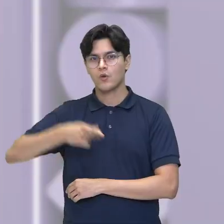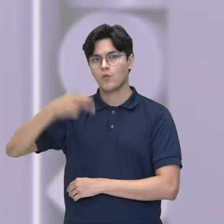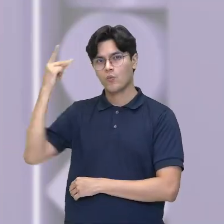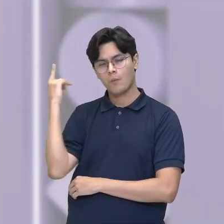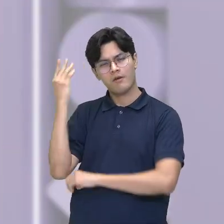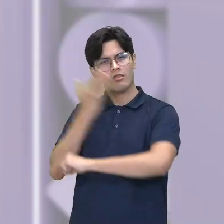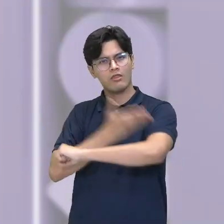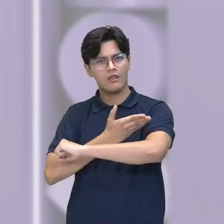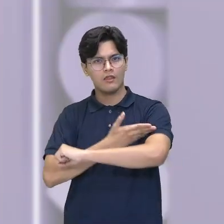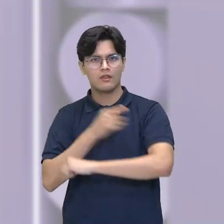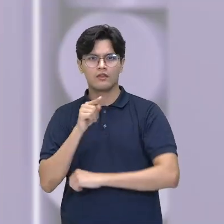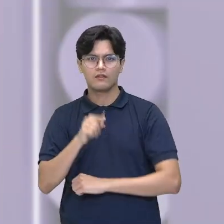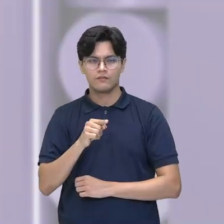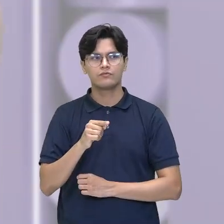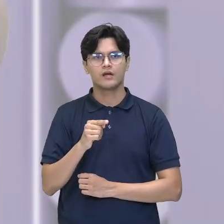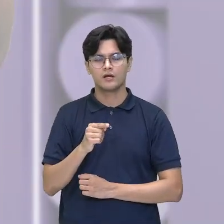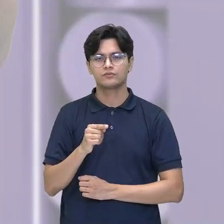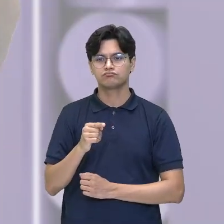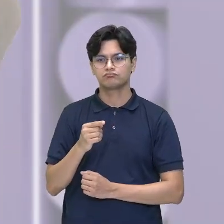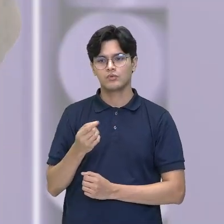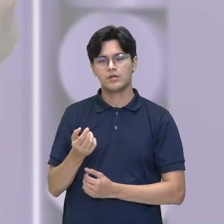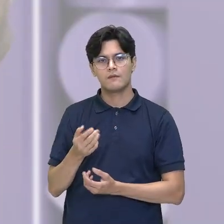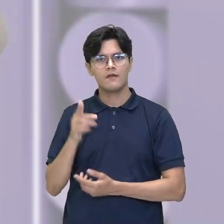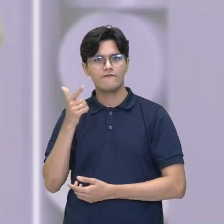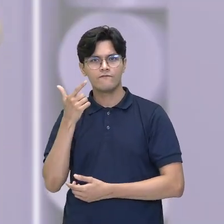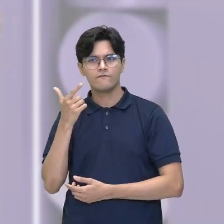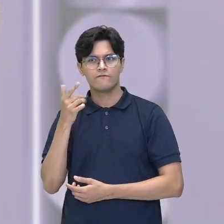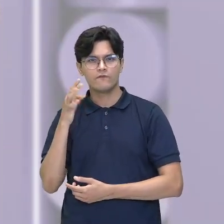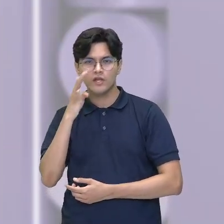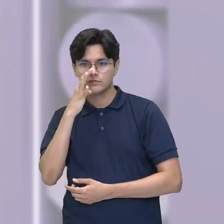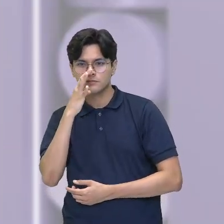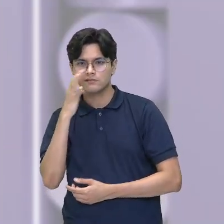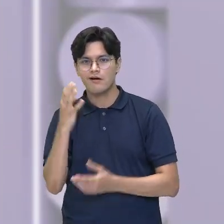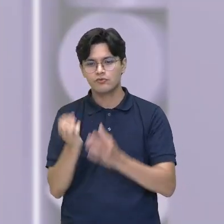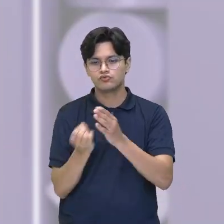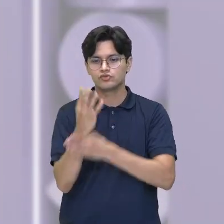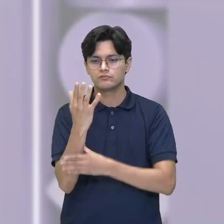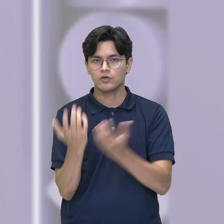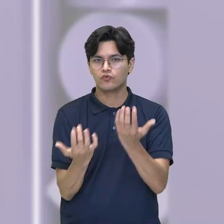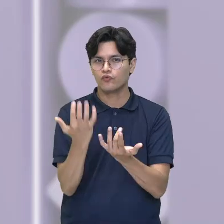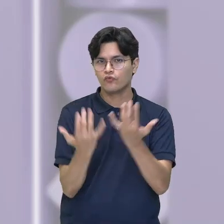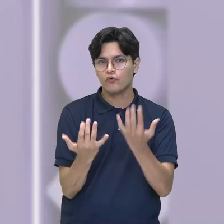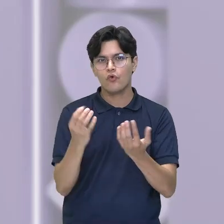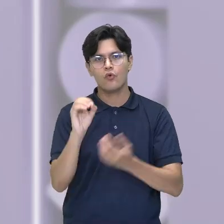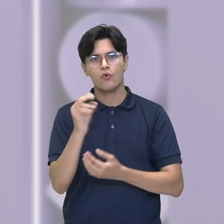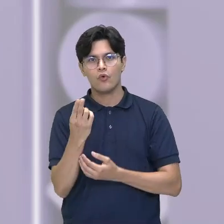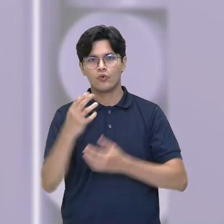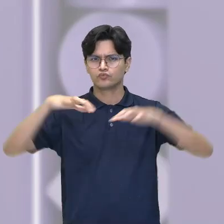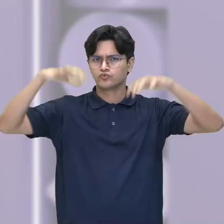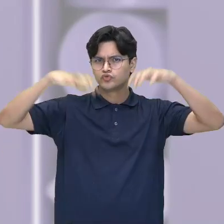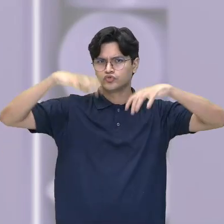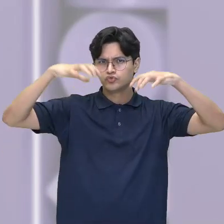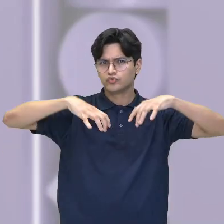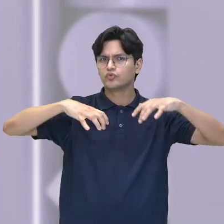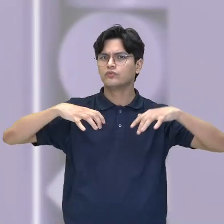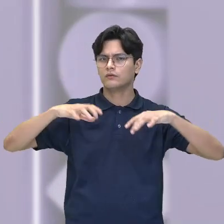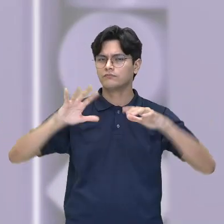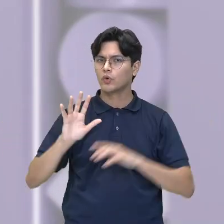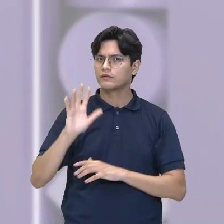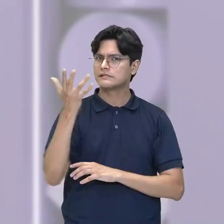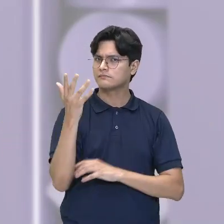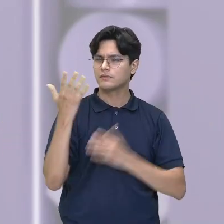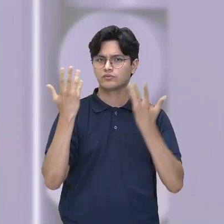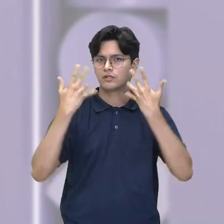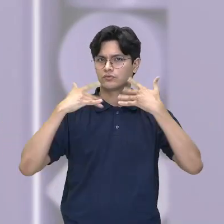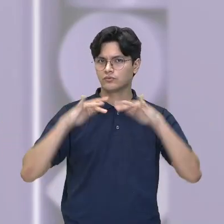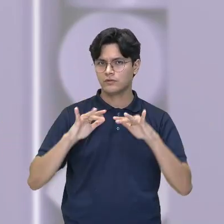do fogo, da chuva, os fenômenos naturais, que naquele momento você não tinha, na verdade,